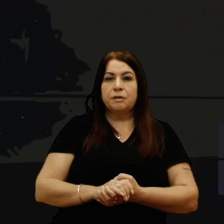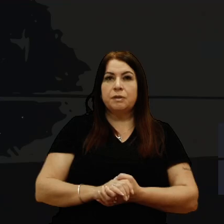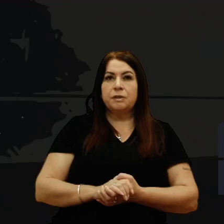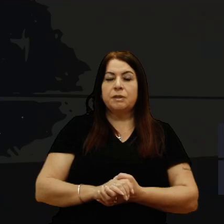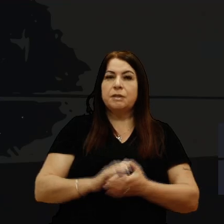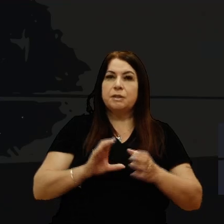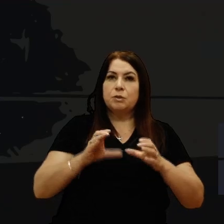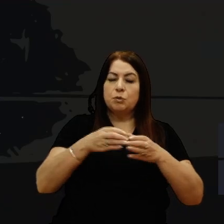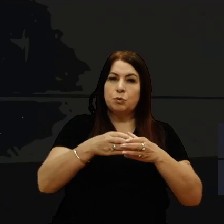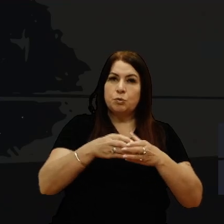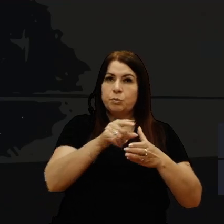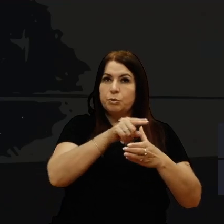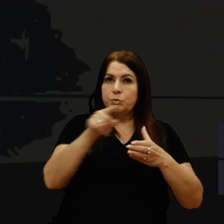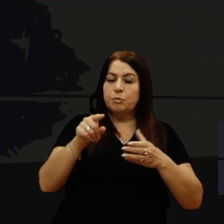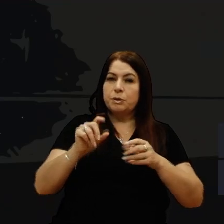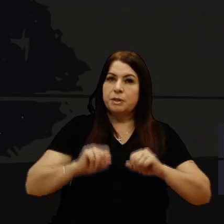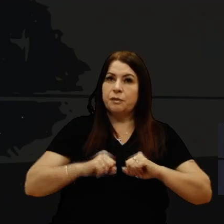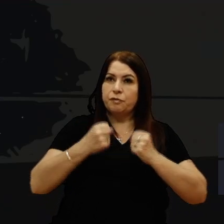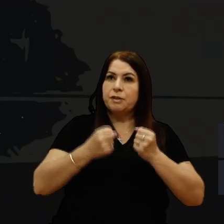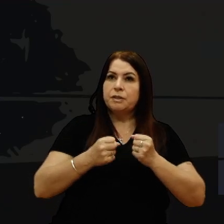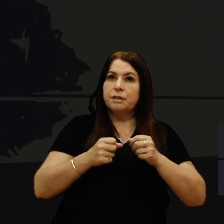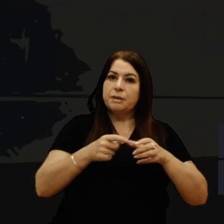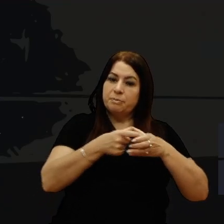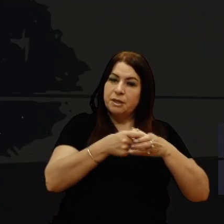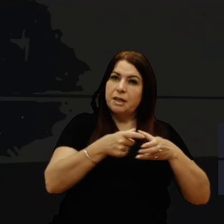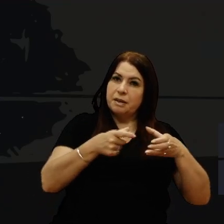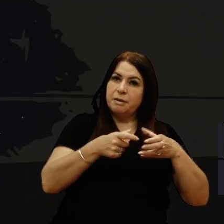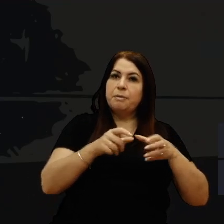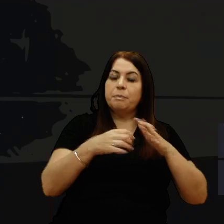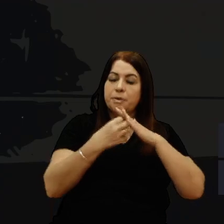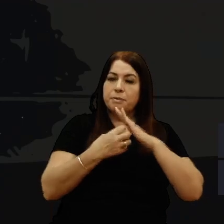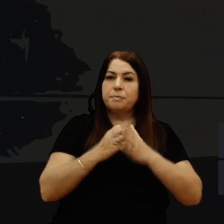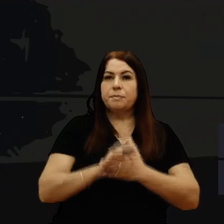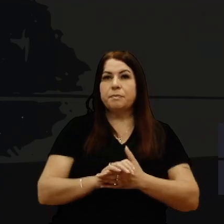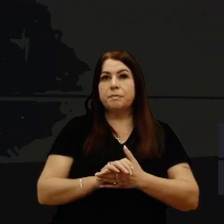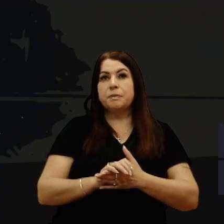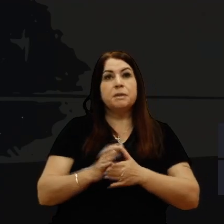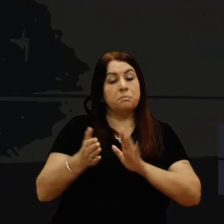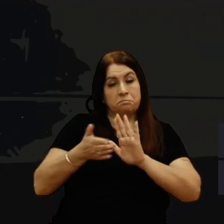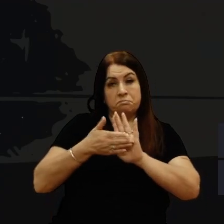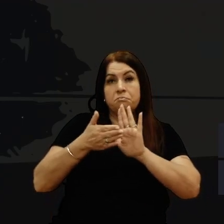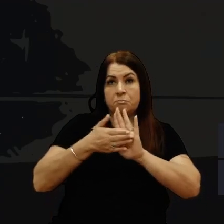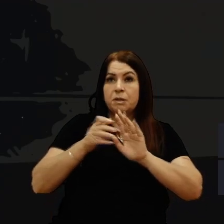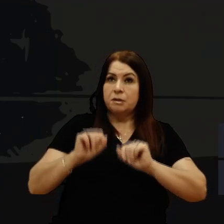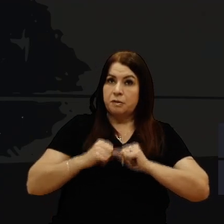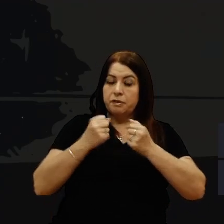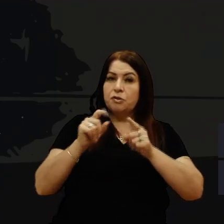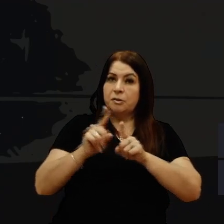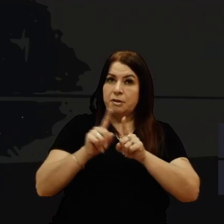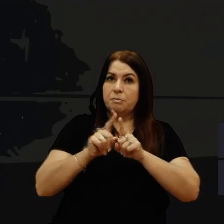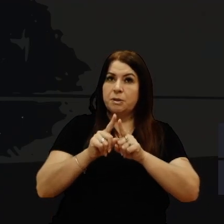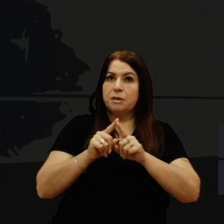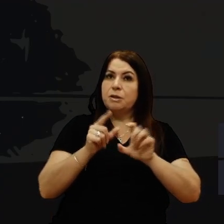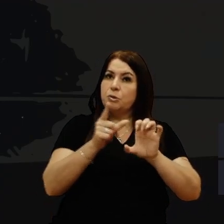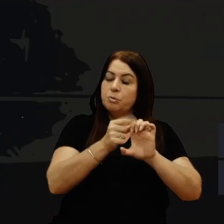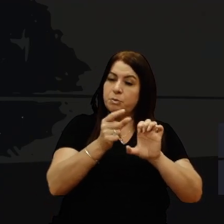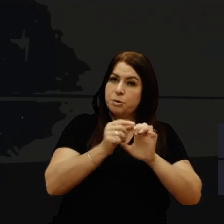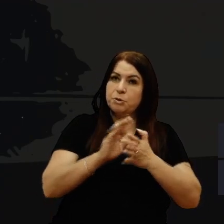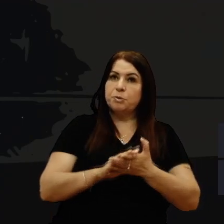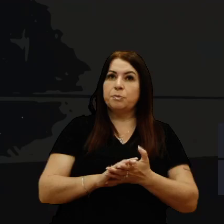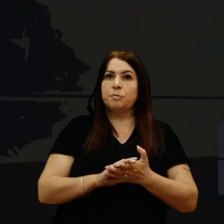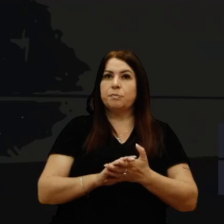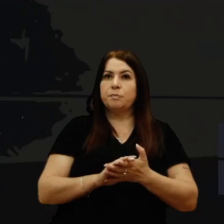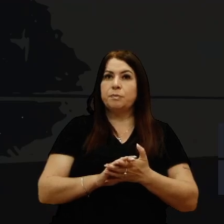frente parlamentar em defesa das micros e pequenas empresas, que é uma pauta que a gente defende também como empreendedor,